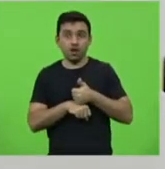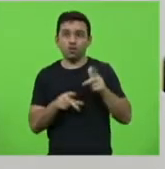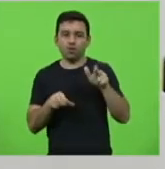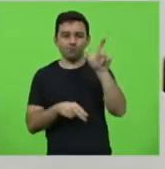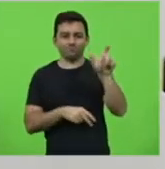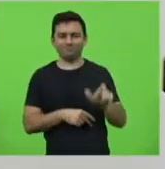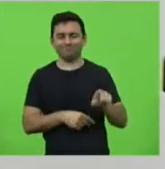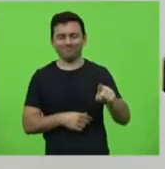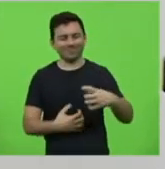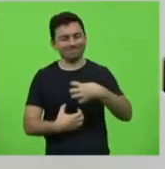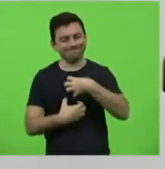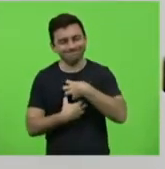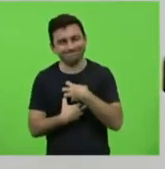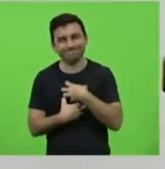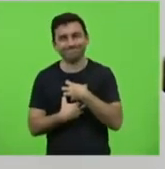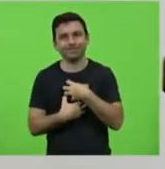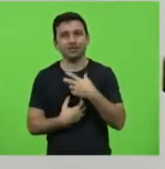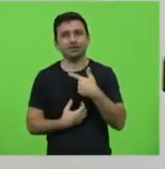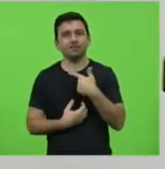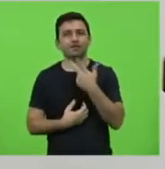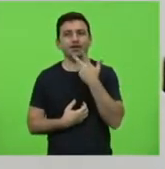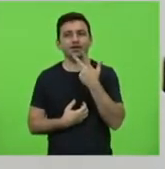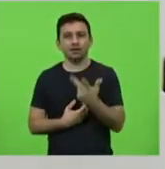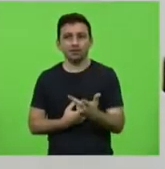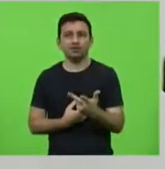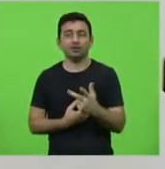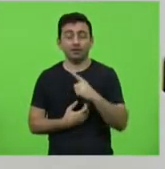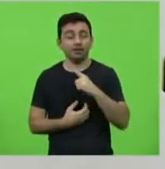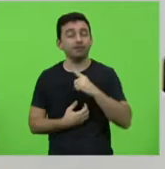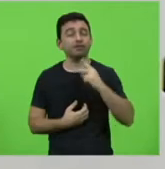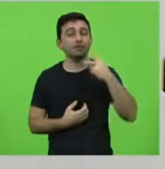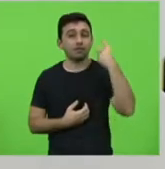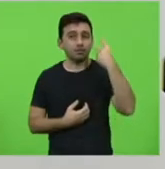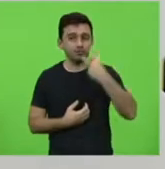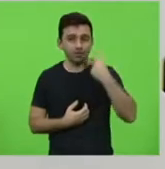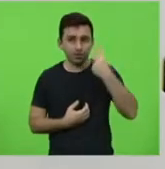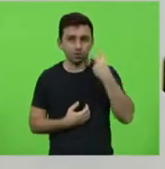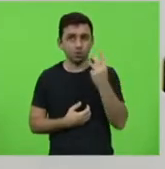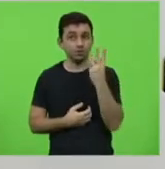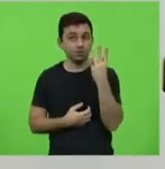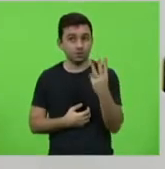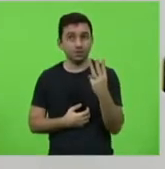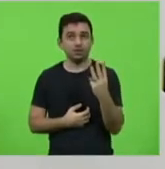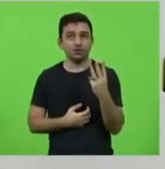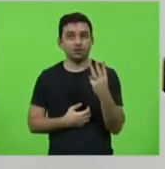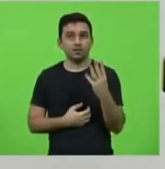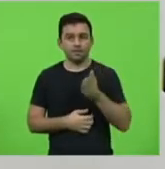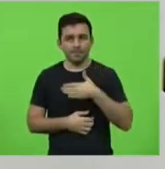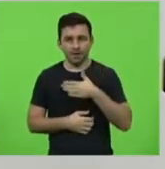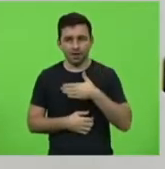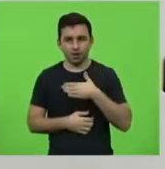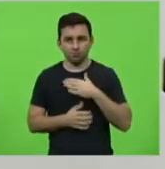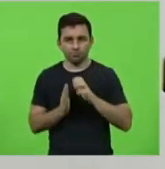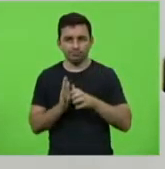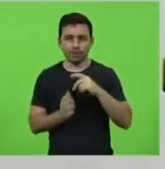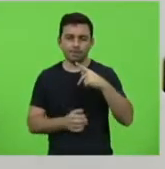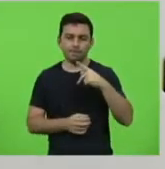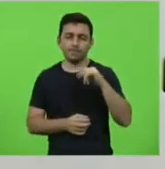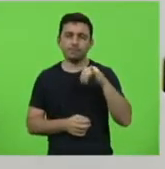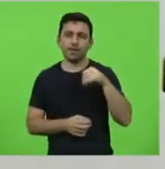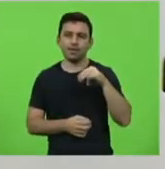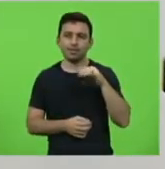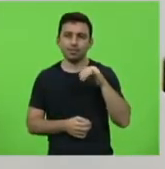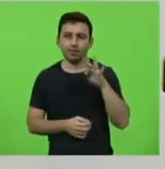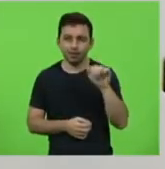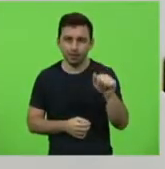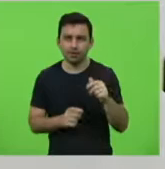muito. Por isso eu falei, hoje tinha três vereadores que... Tinha um do meu partido, Pimenta, tinha